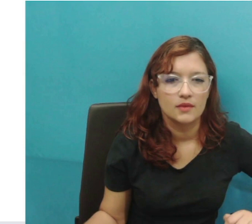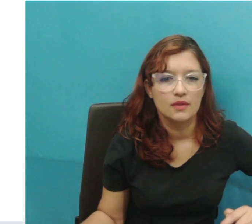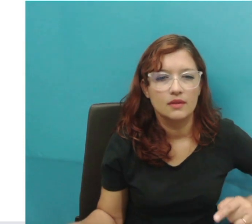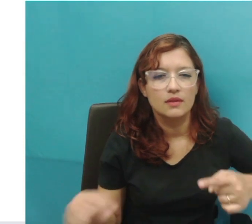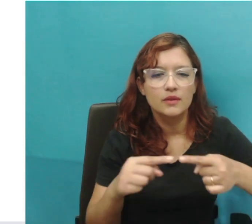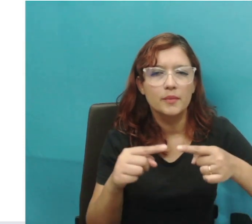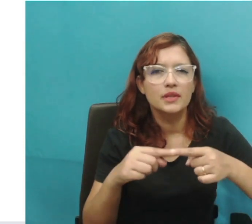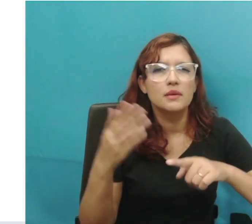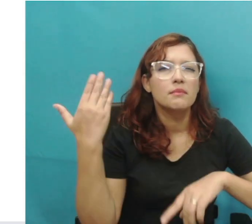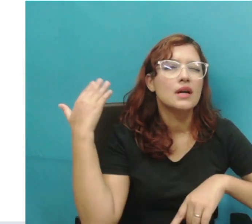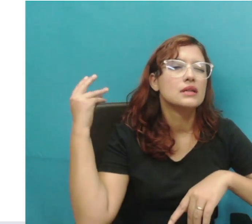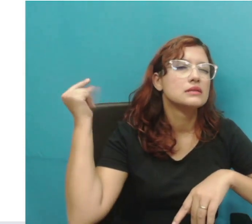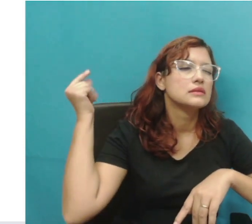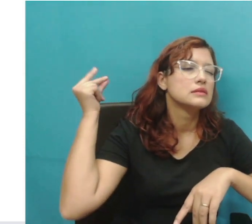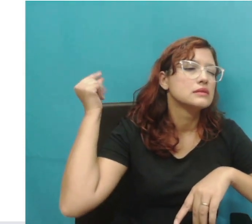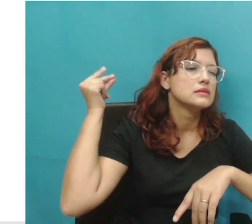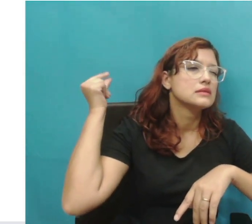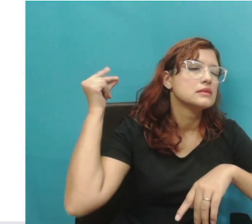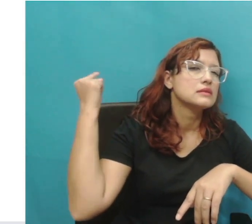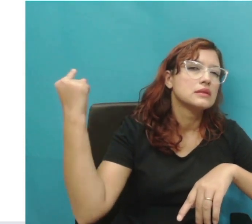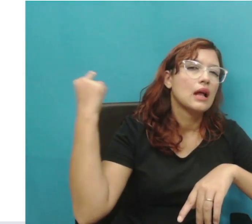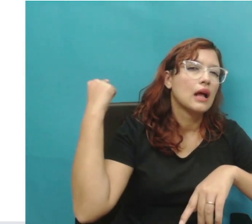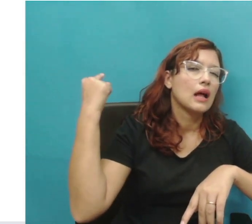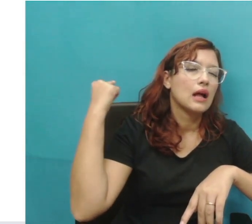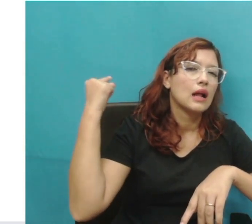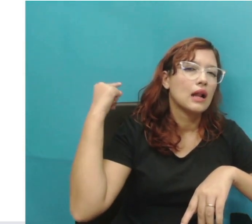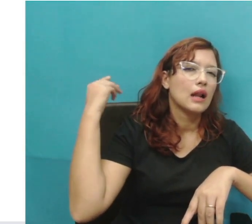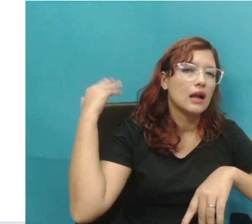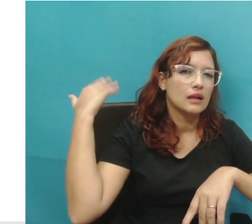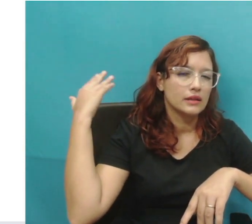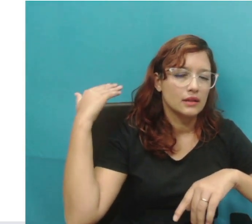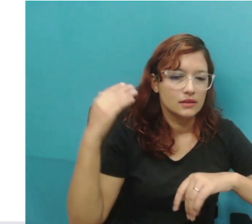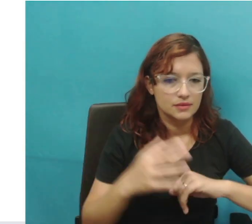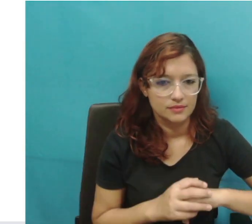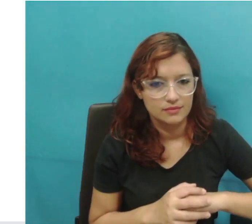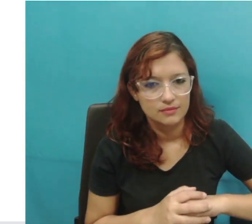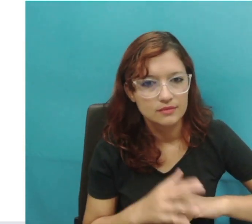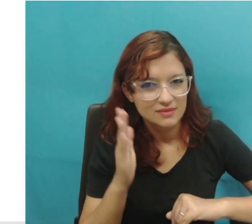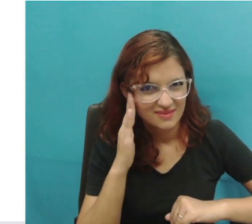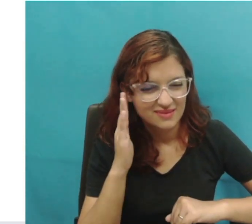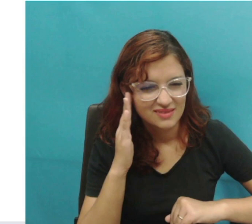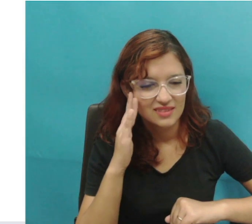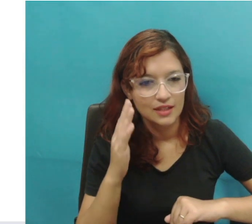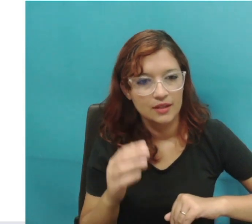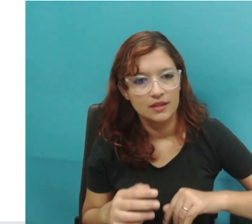Ou naquele tempo. No passado.